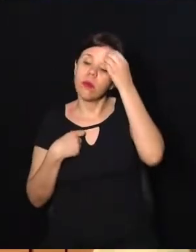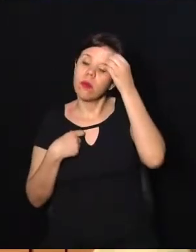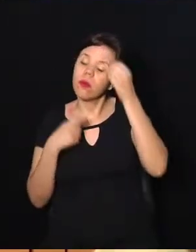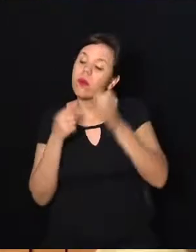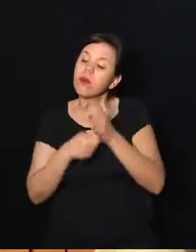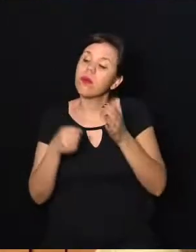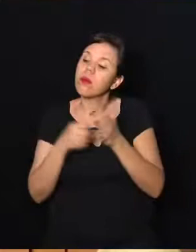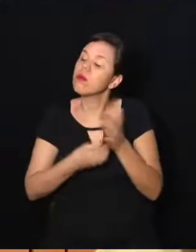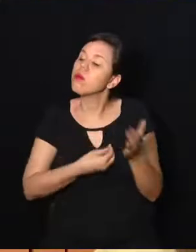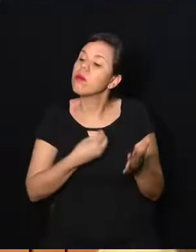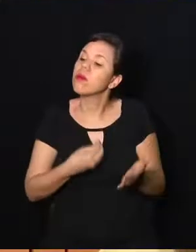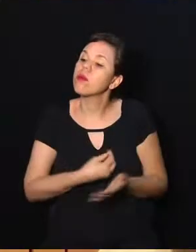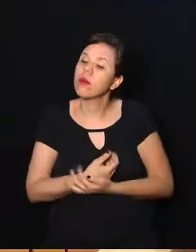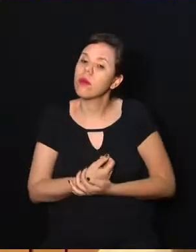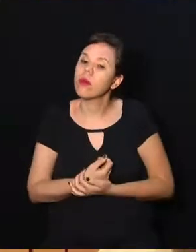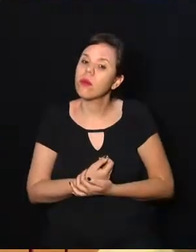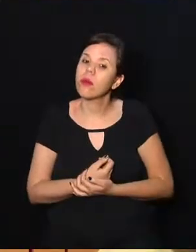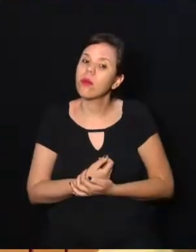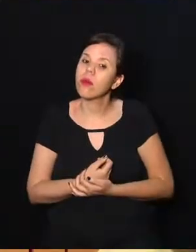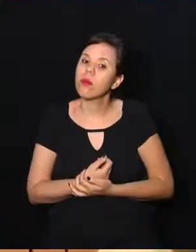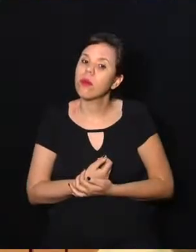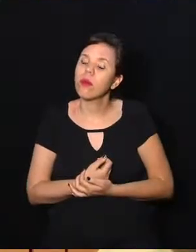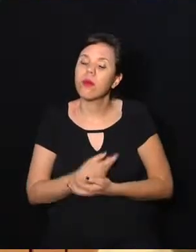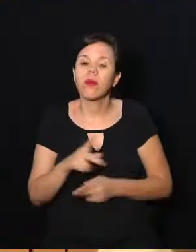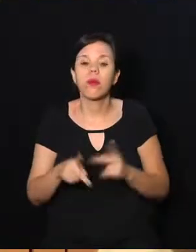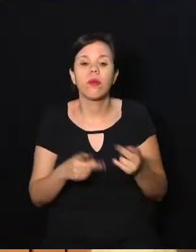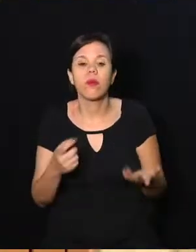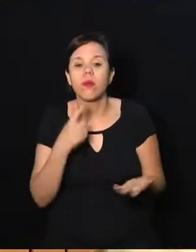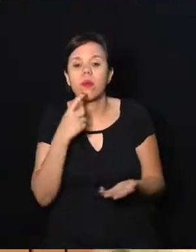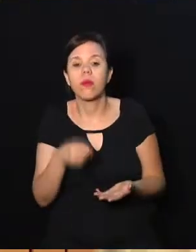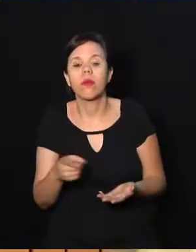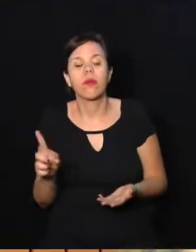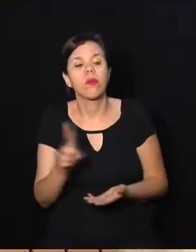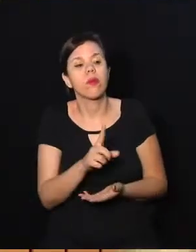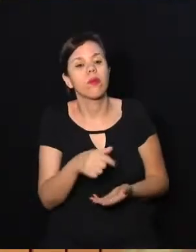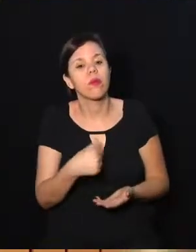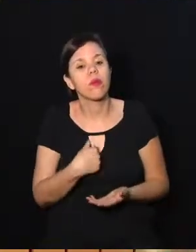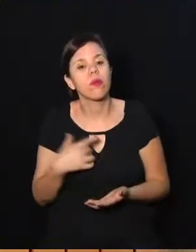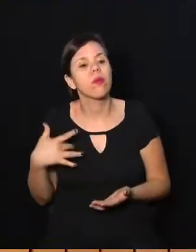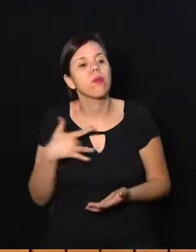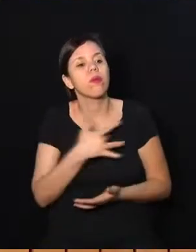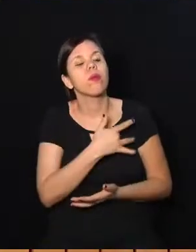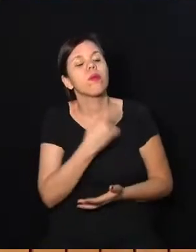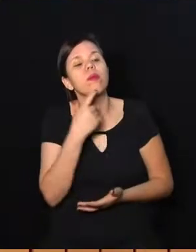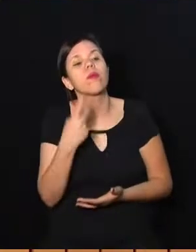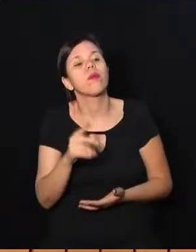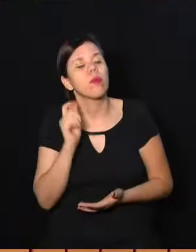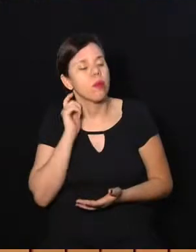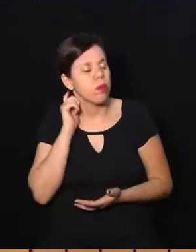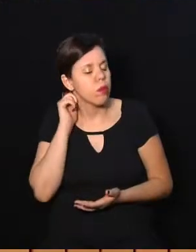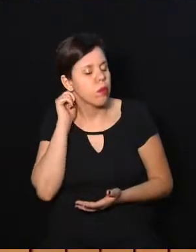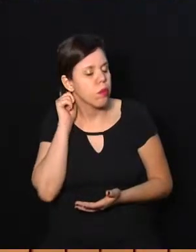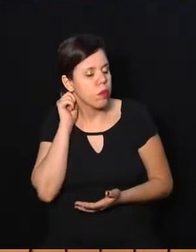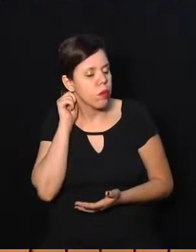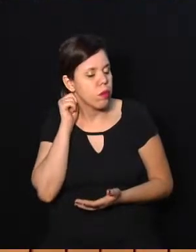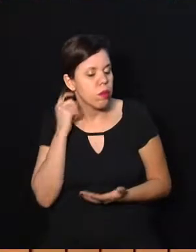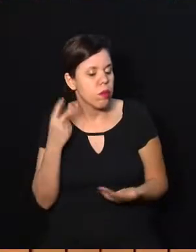luta pela vida, é um vereador em Campinas, o que o senhor me diz da saúde em Campinas?